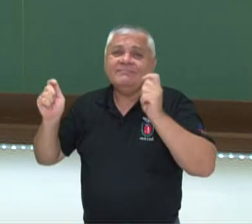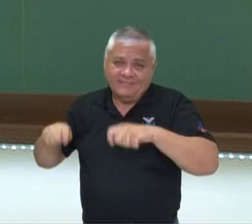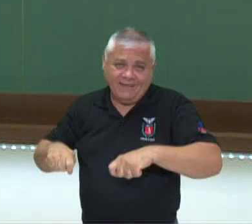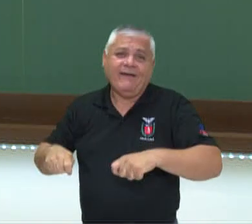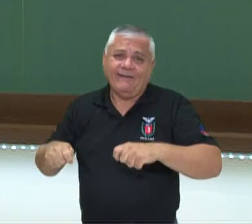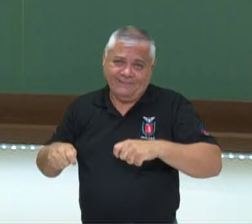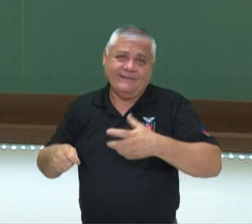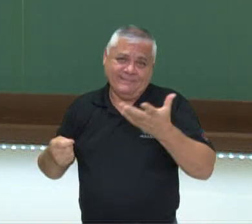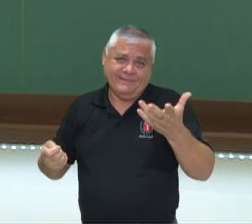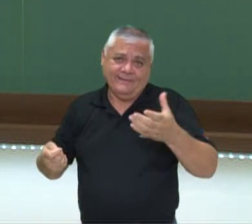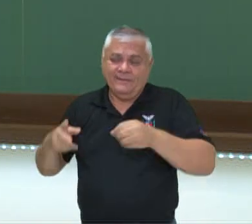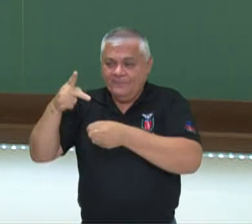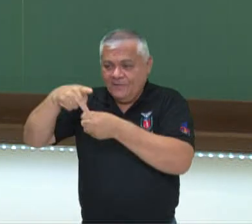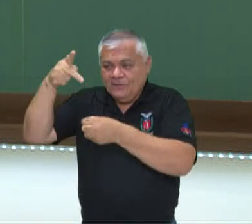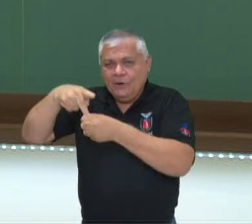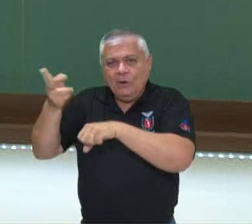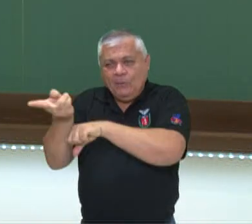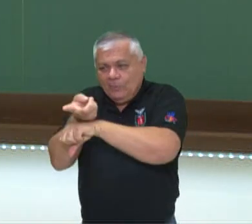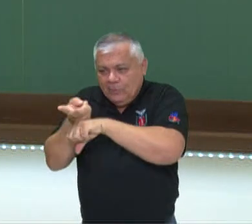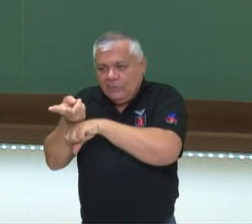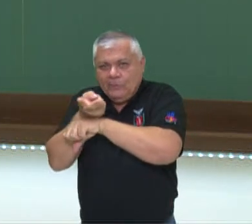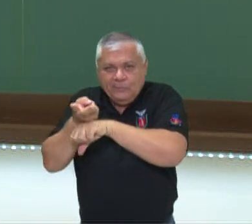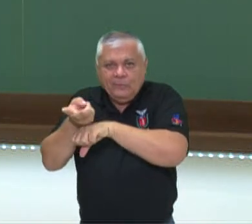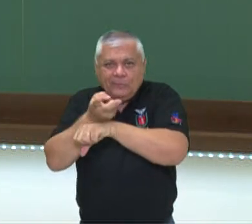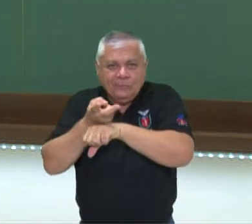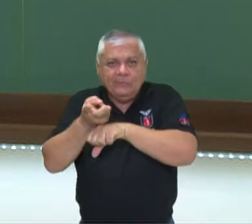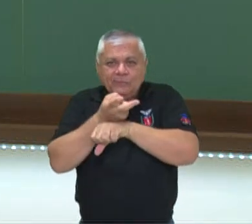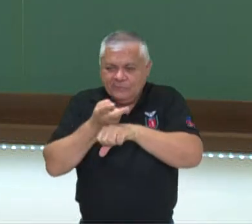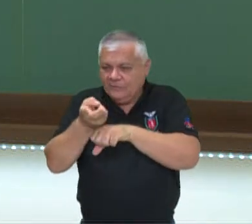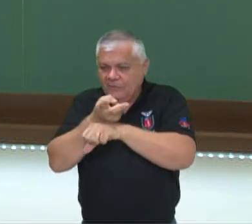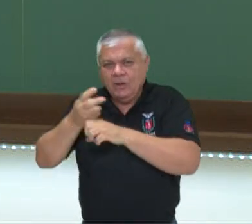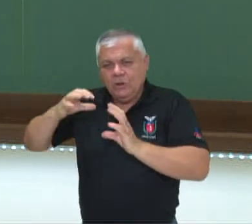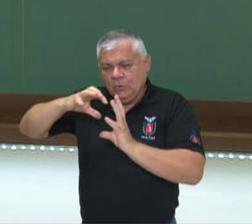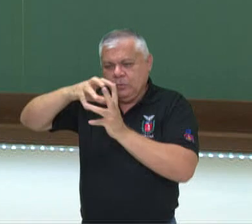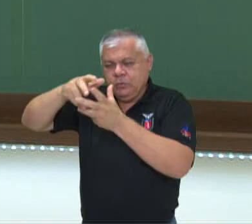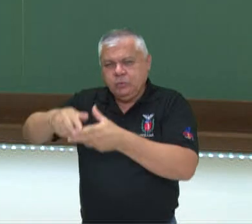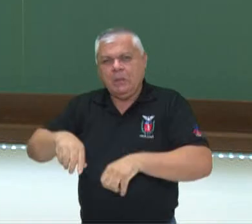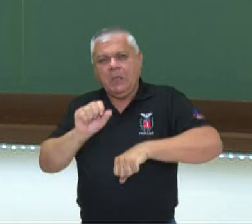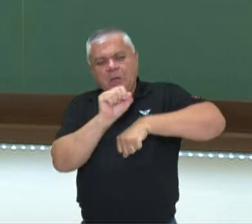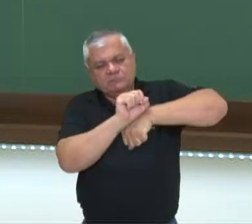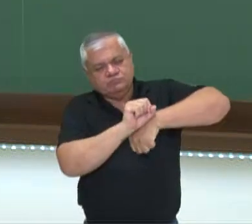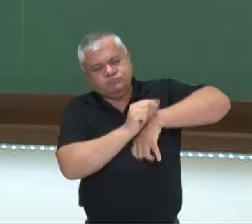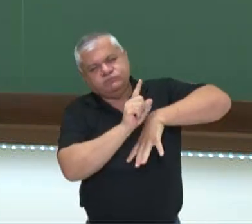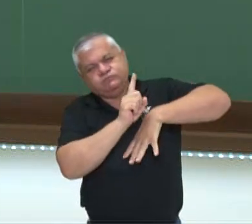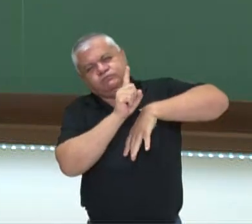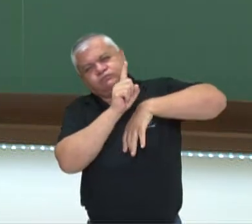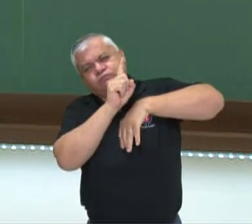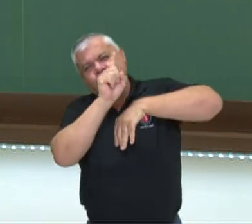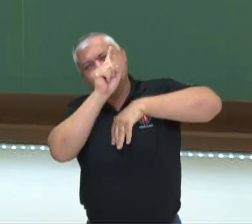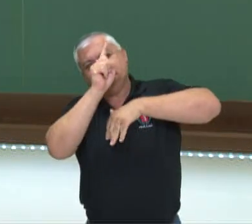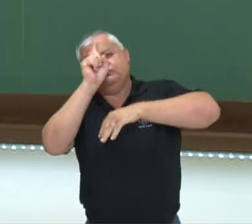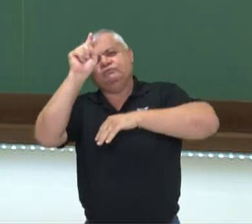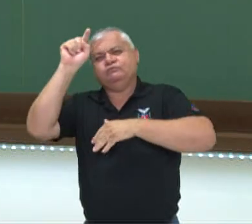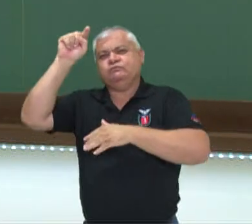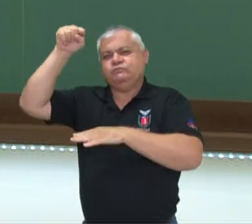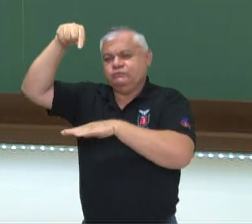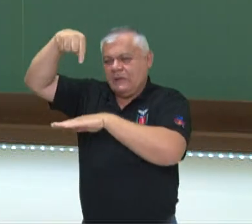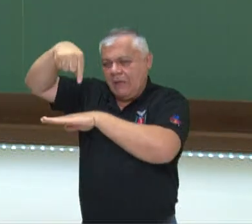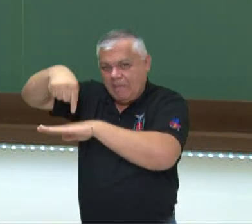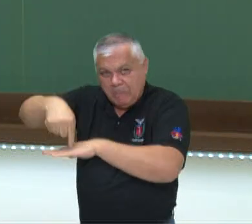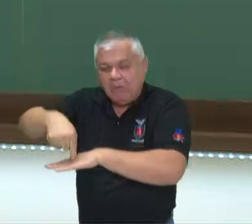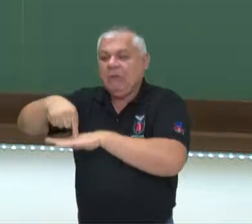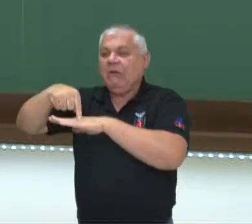difícil verificar isso. Eu precisaria fazer aí toda uma expedição a Marte, uma investigação muito rigorosa sobre isso